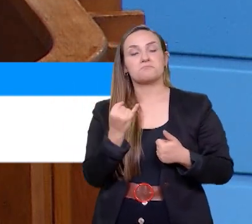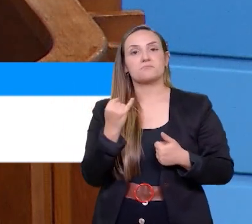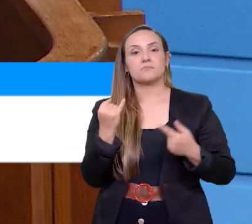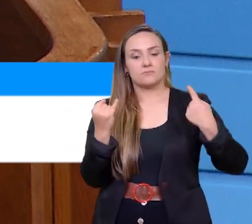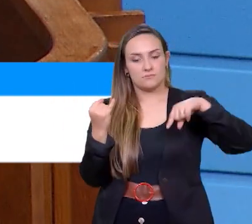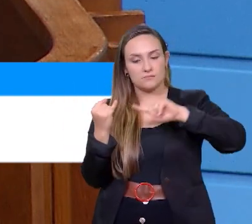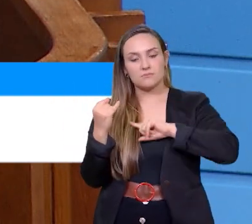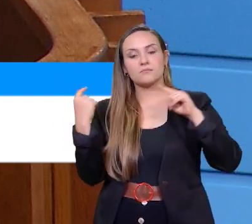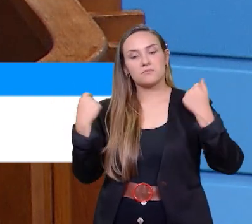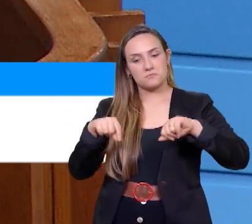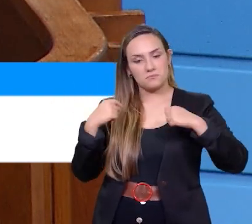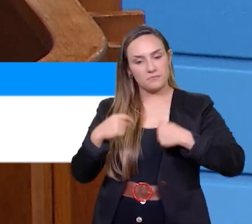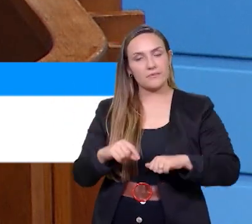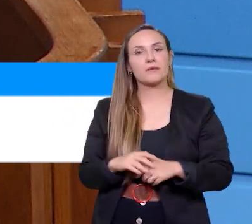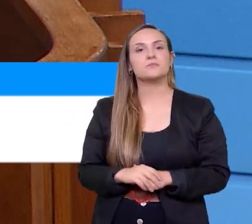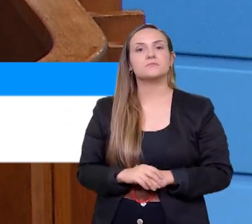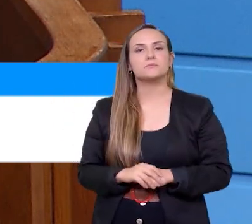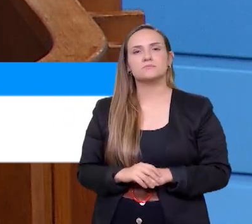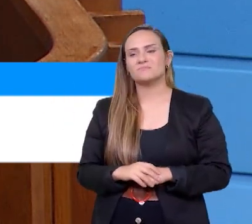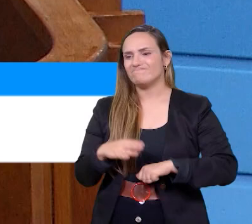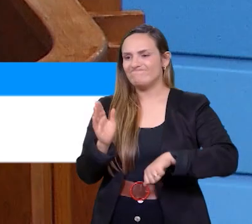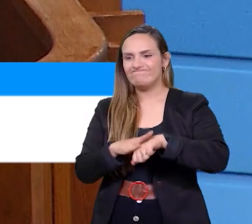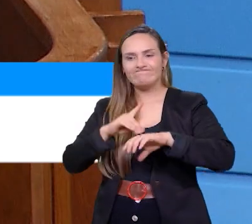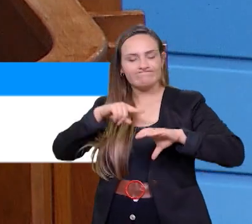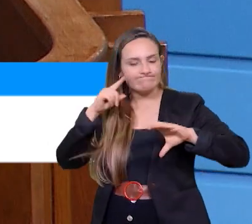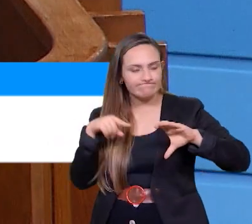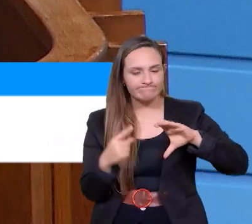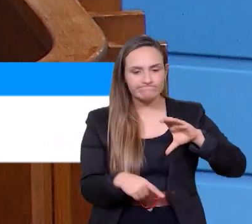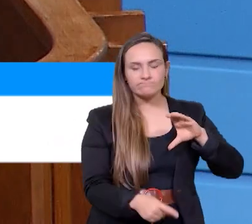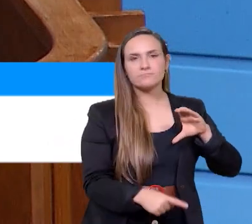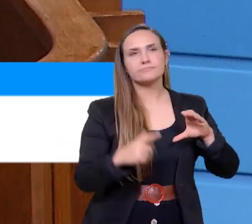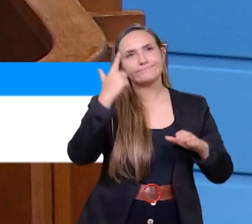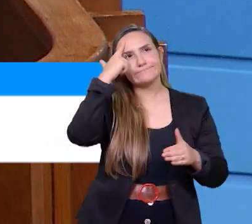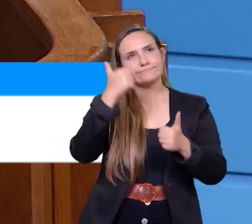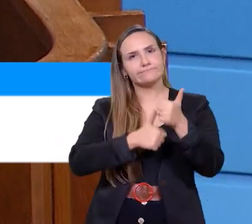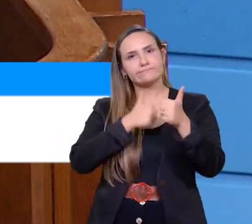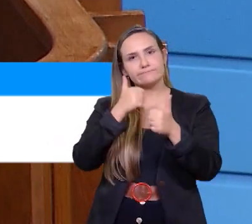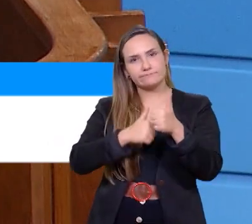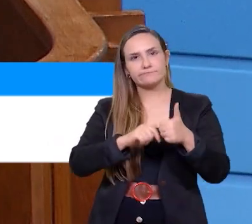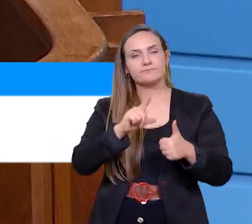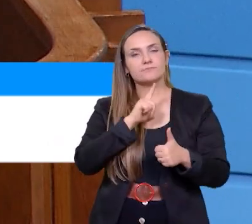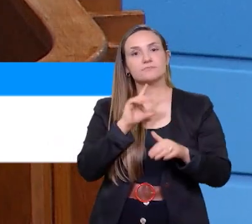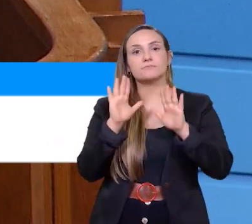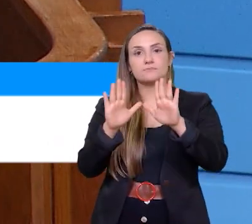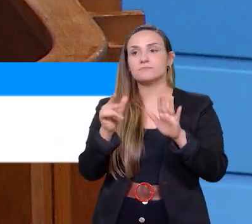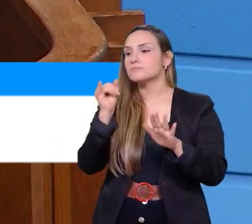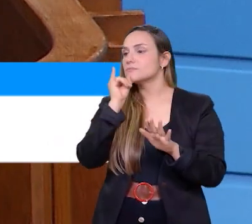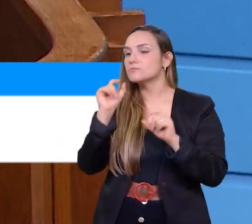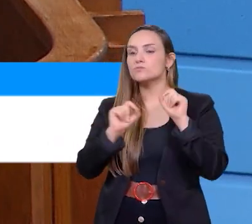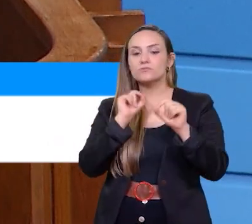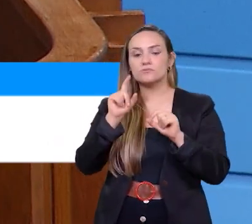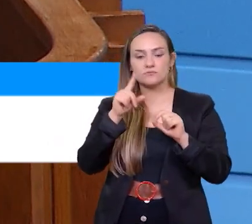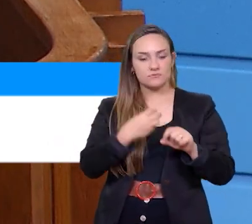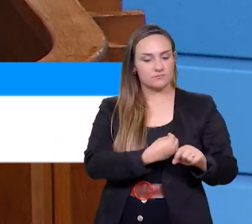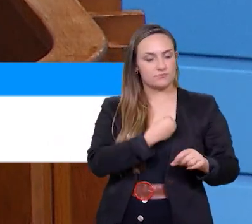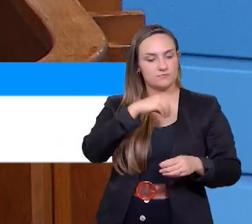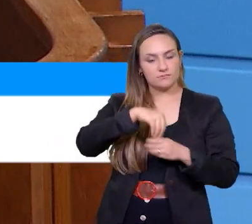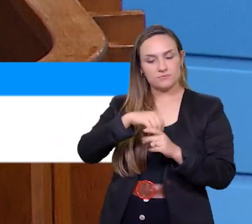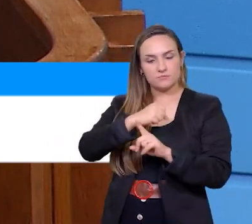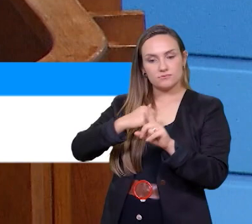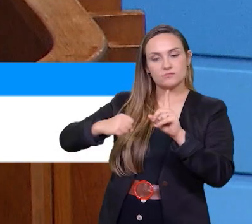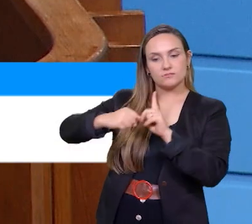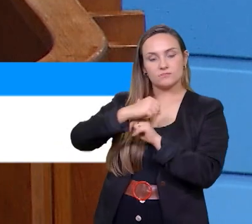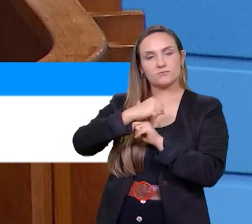importância. E nós precisamos nos aprofundar nas reflexões que temos que fazer sobre o que